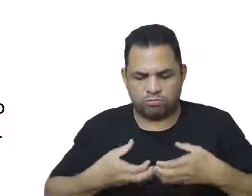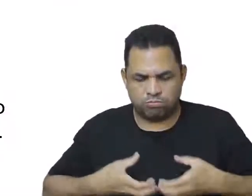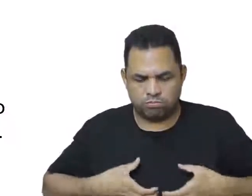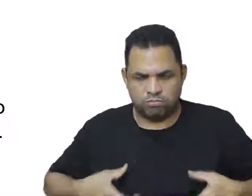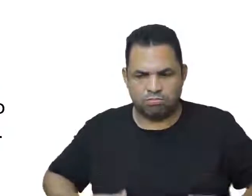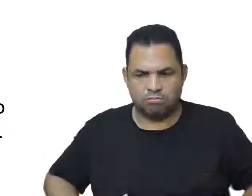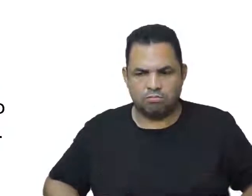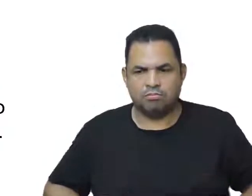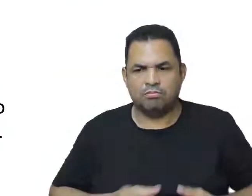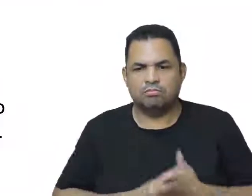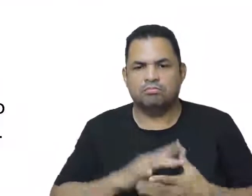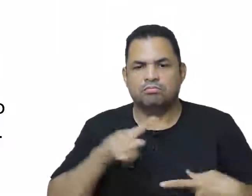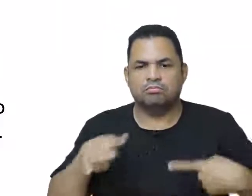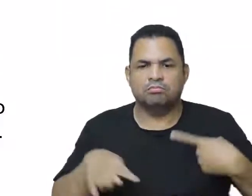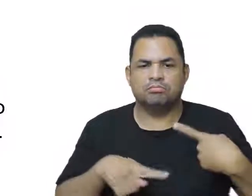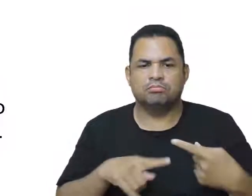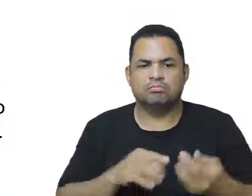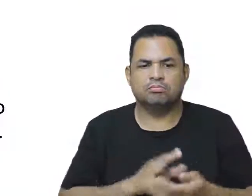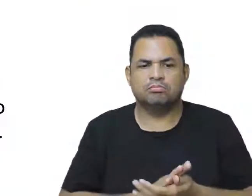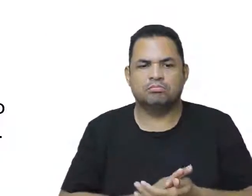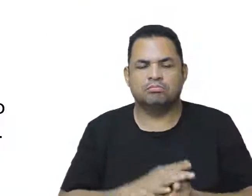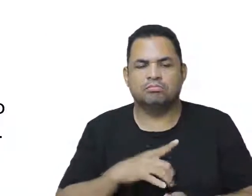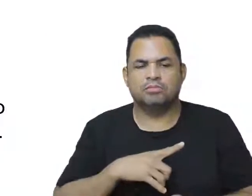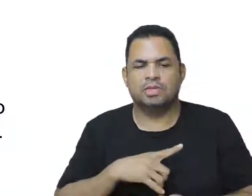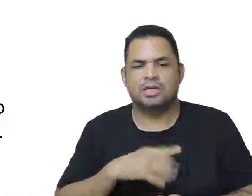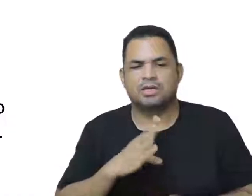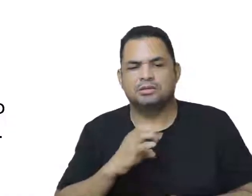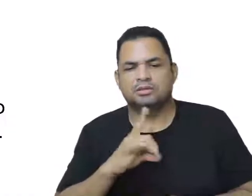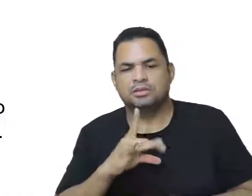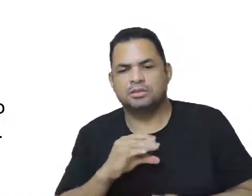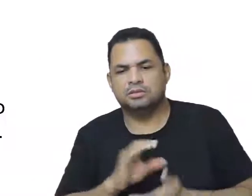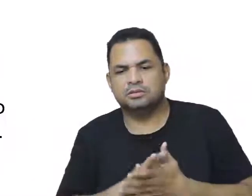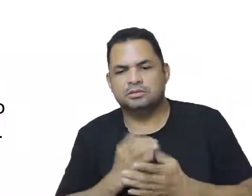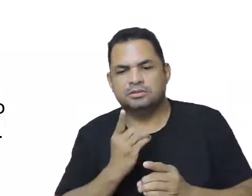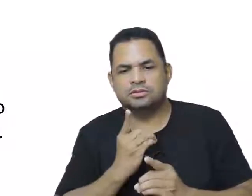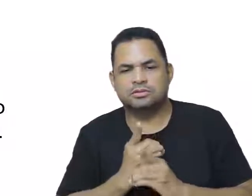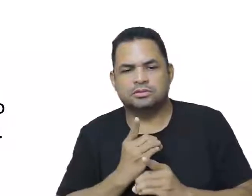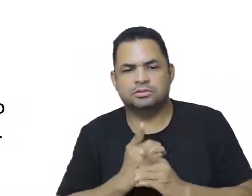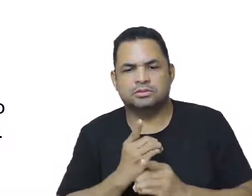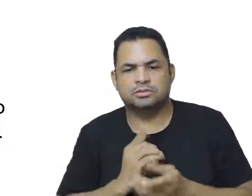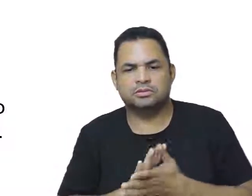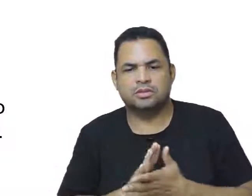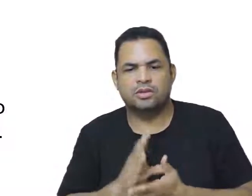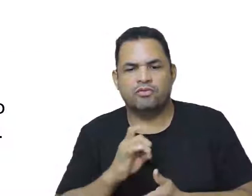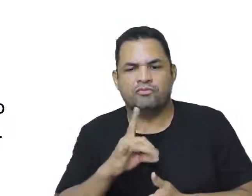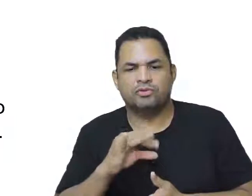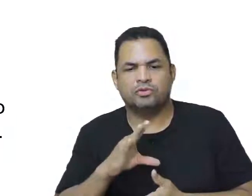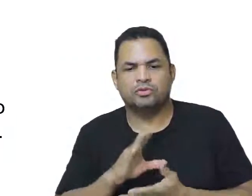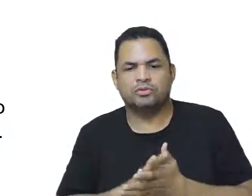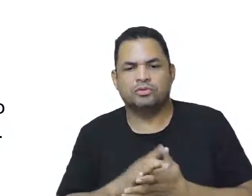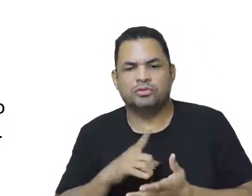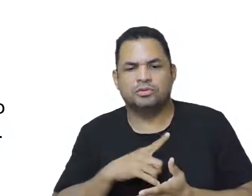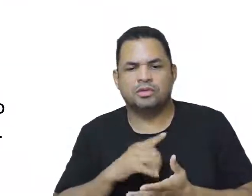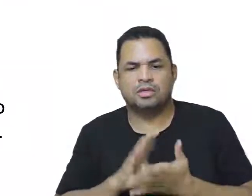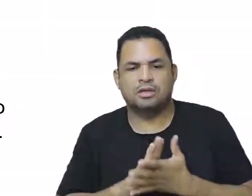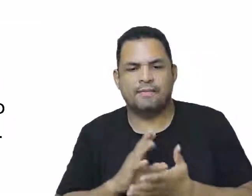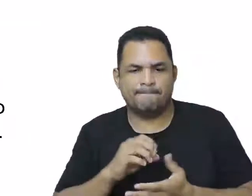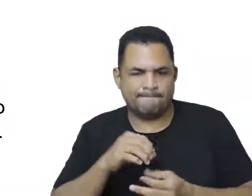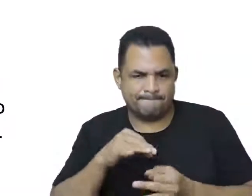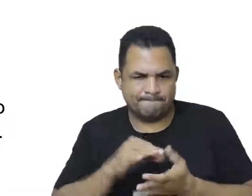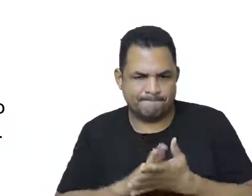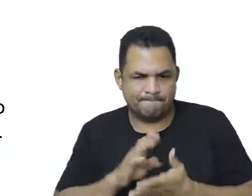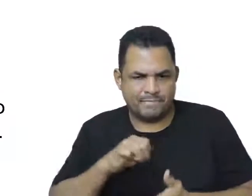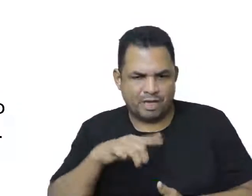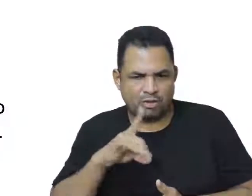localização e função. Com cílios é encontrado no oviduto, tubo uterino. Com microvilosidades é encontrado